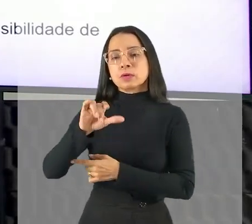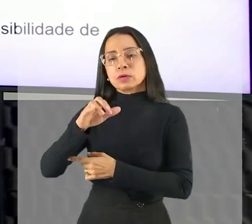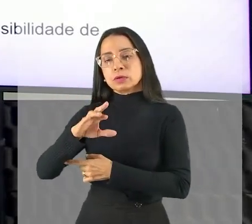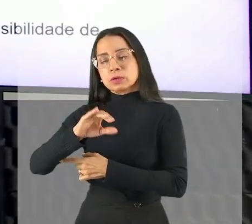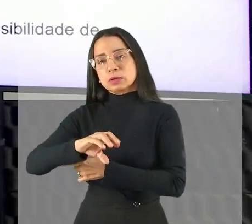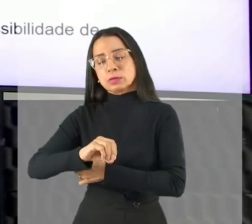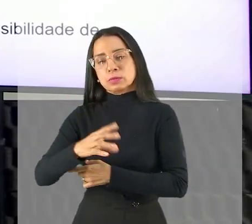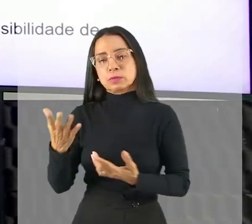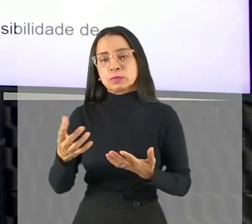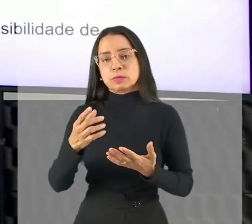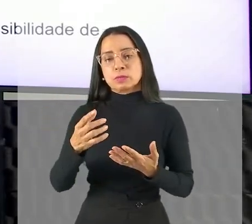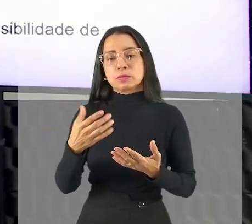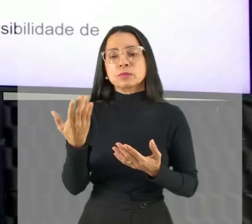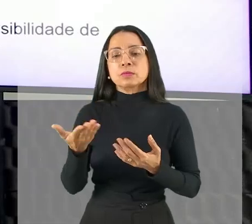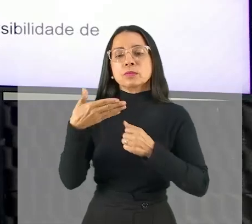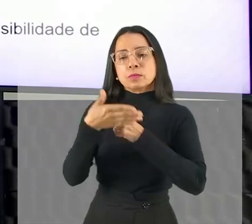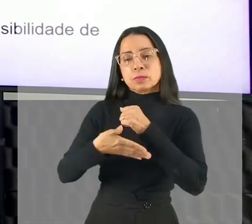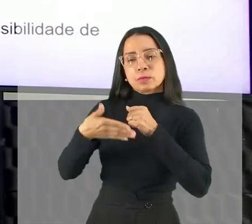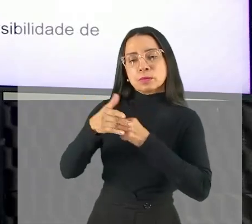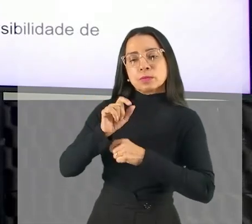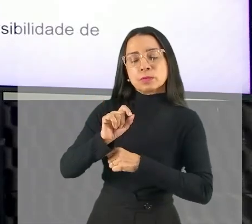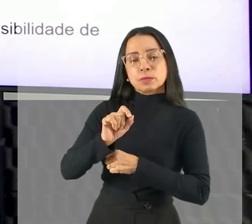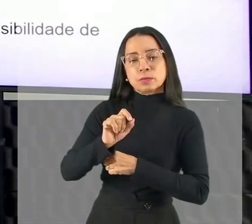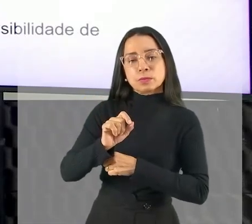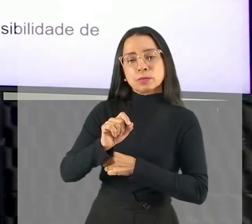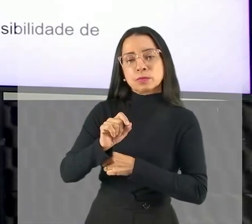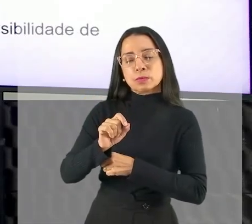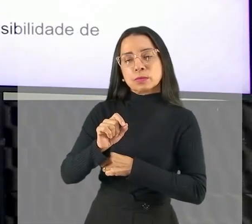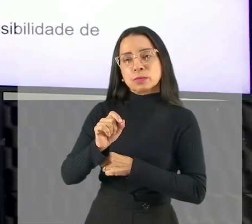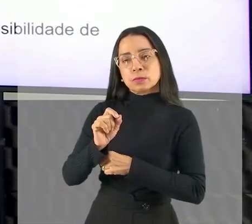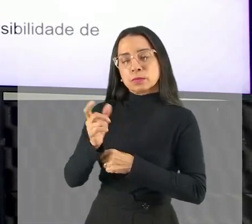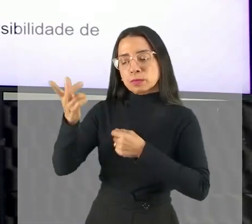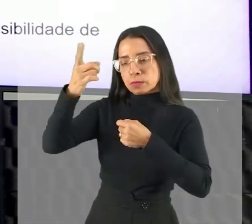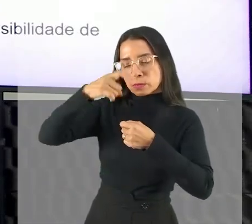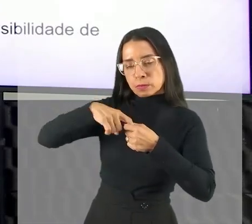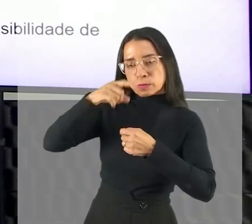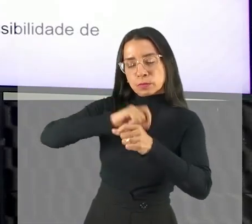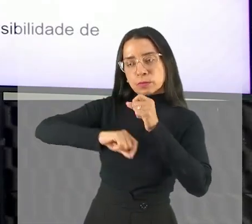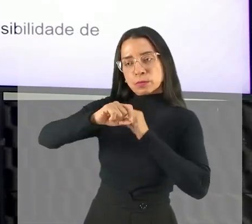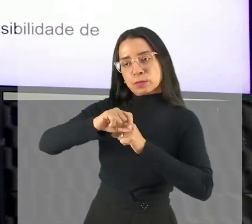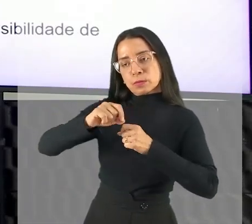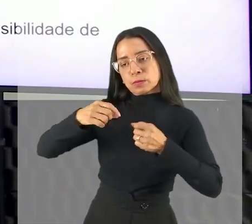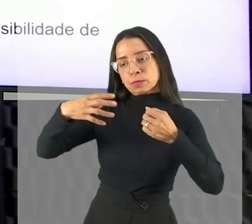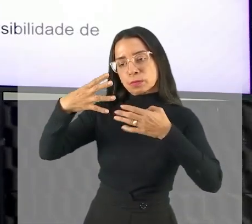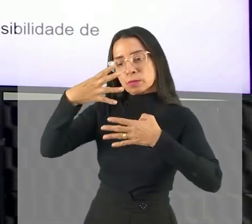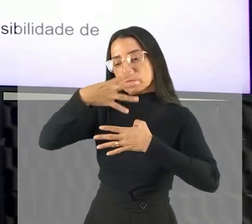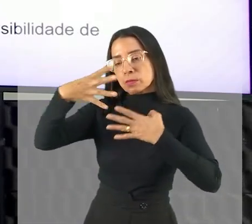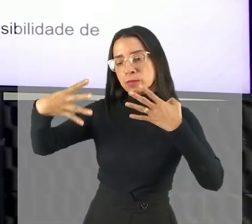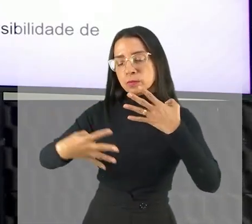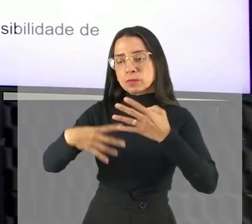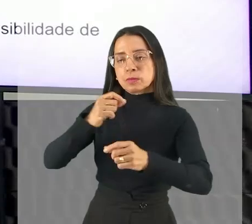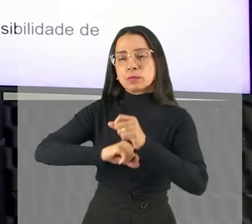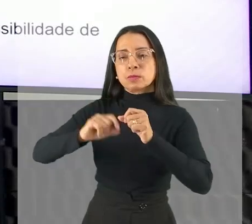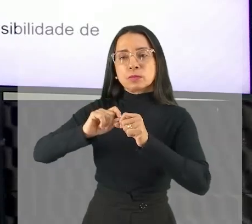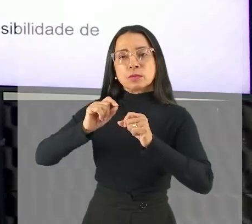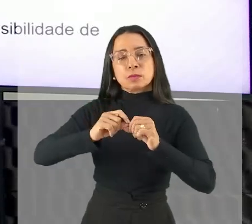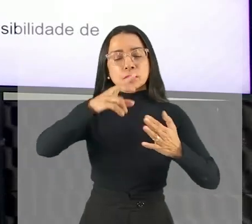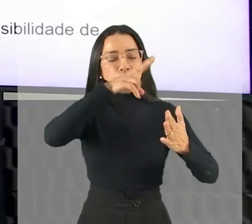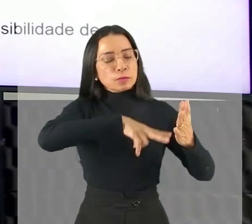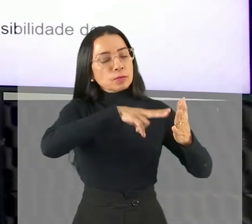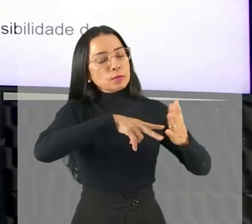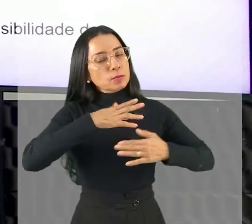o fundamento desse lirismo Então, aí vocês vão voltar lá no soneto, vão fazer mais uma leitura com mais calma, porque se trata de um